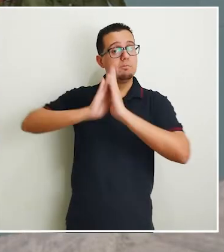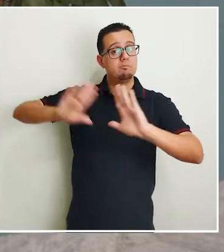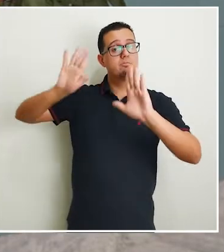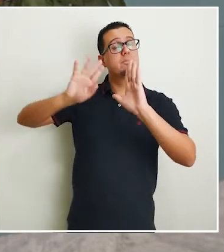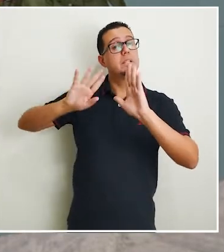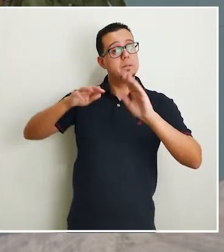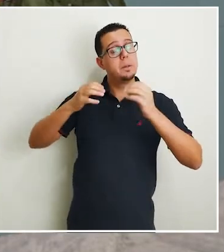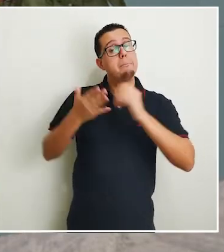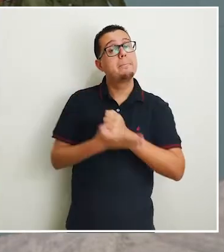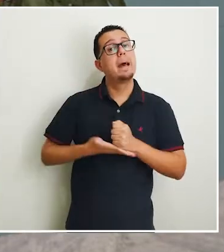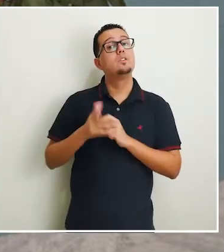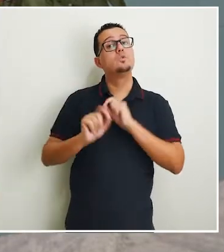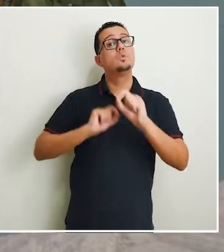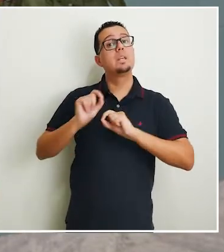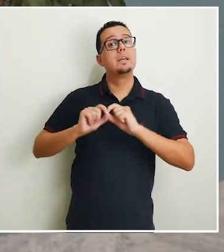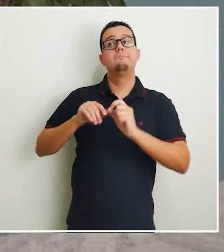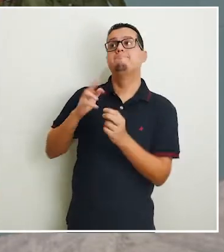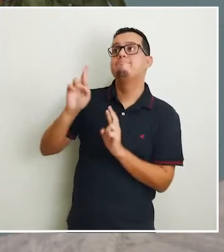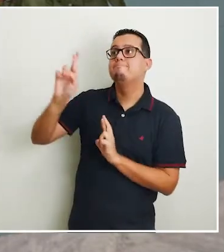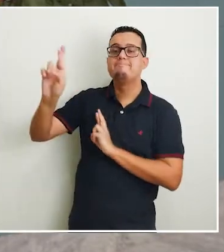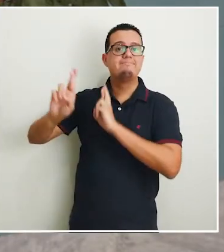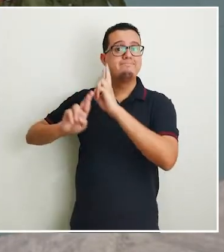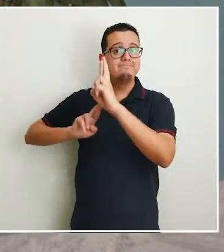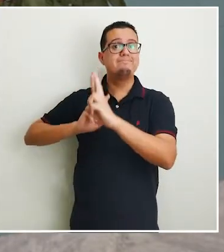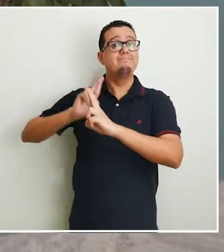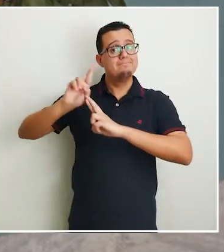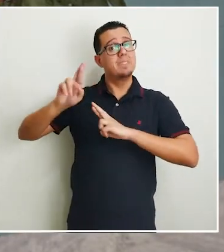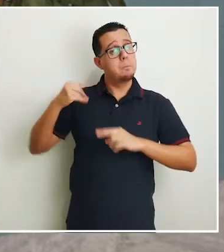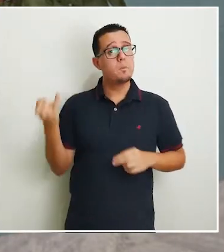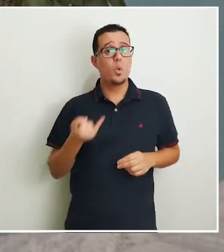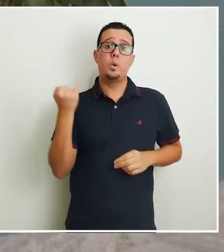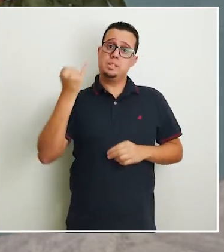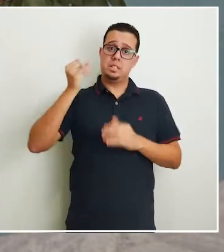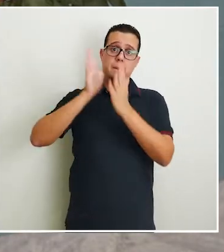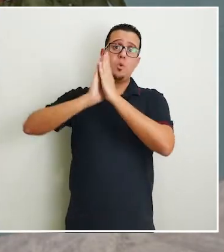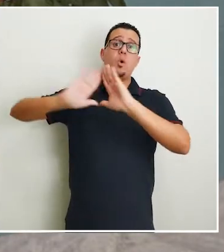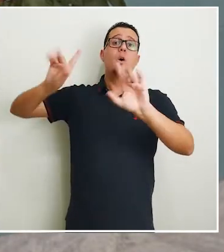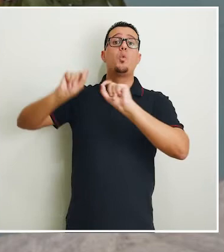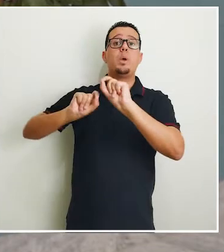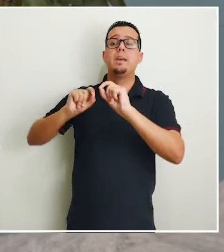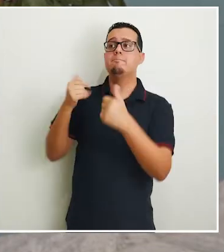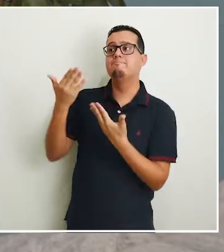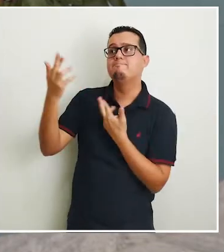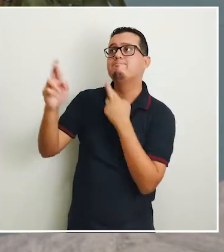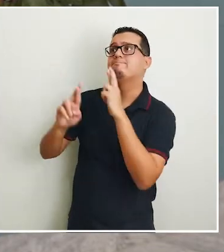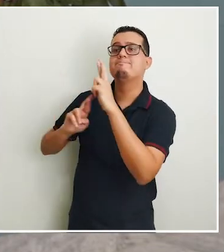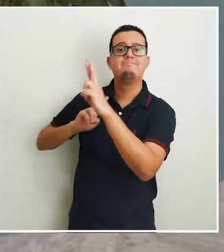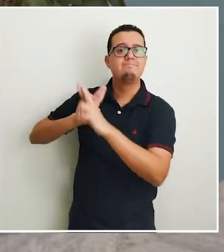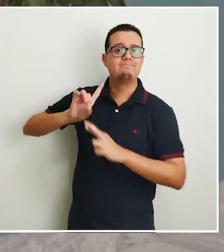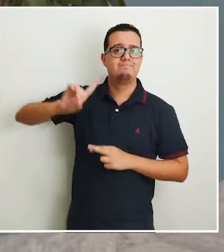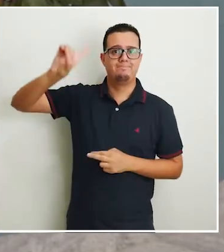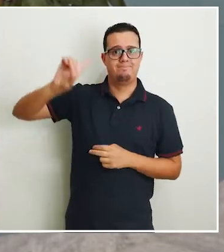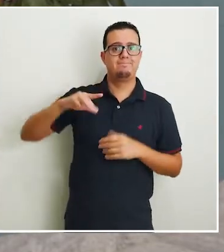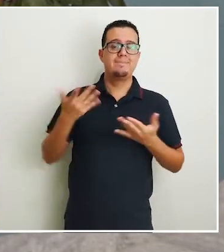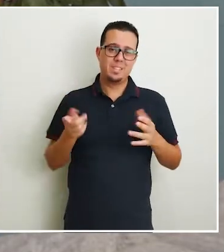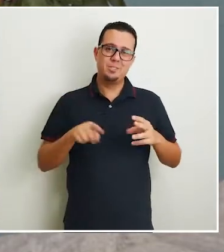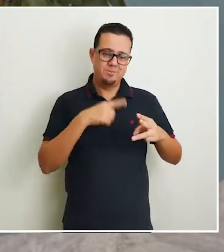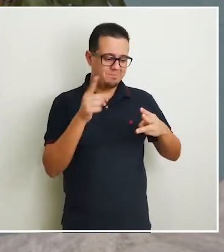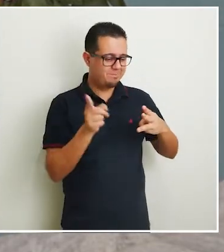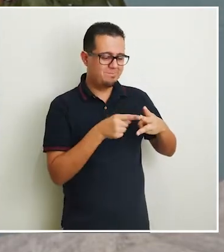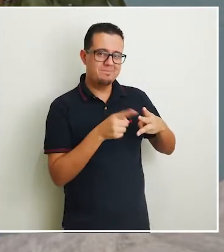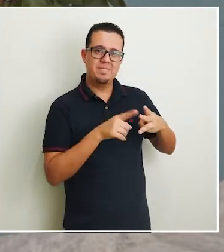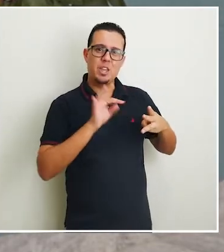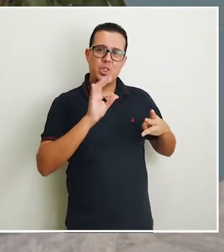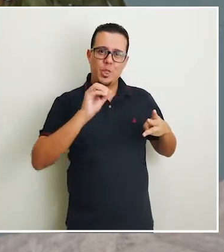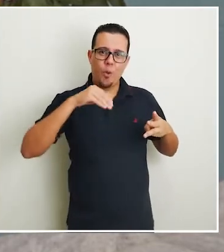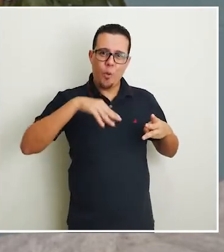baseia em um relacionamento, é basilar para a nossa adoração a Deus. Então fica aqui o segundo tom dado por